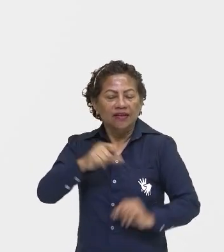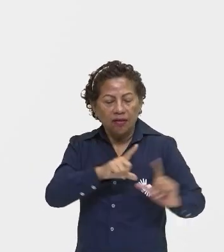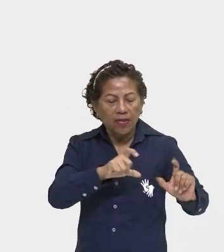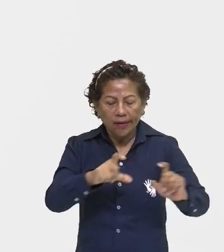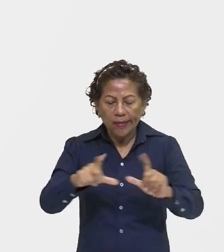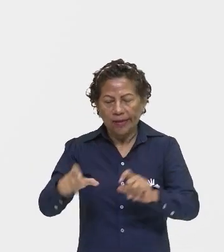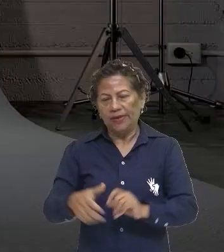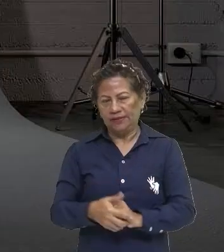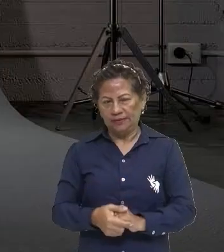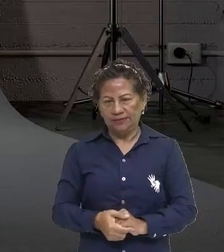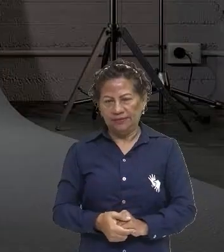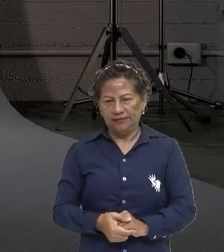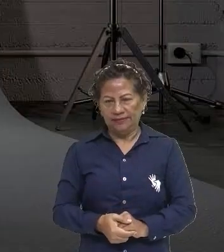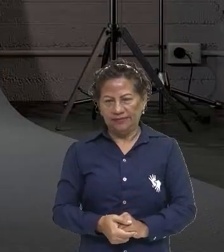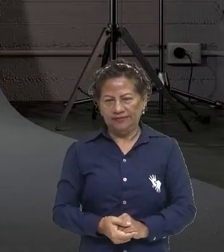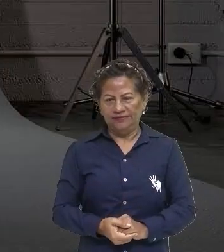fotográfico.